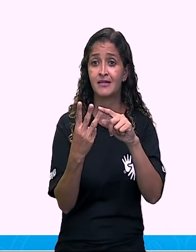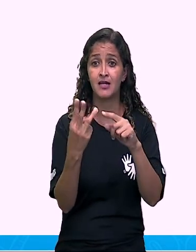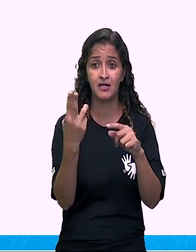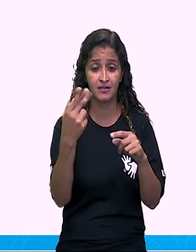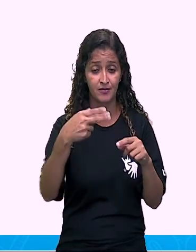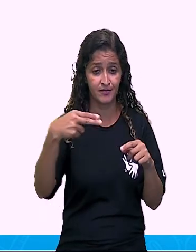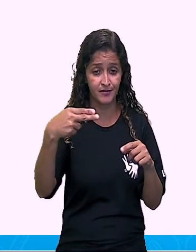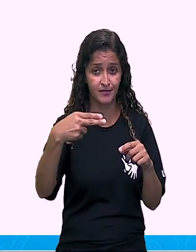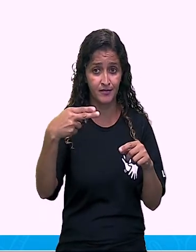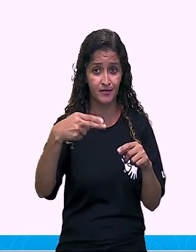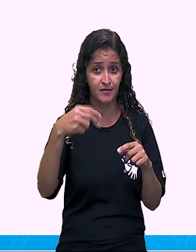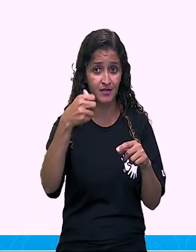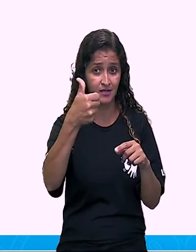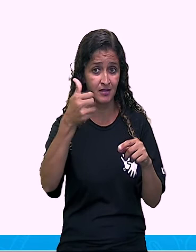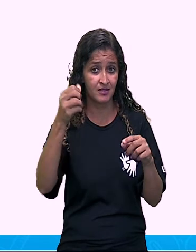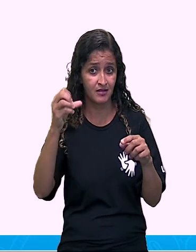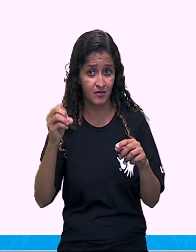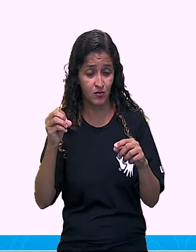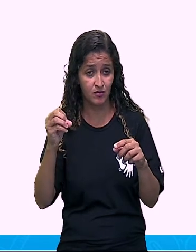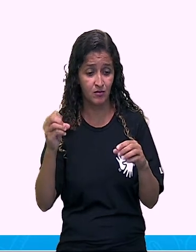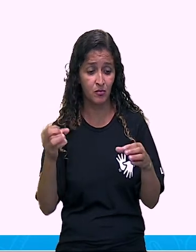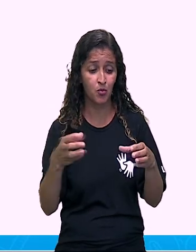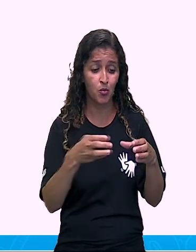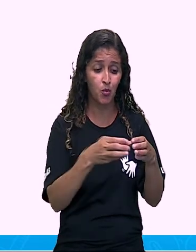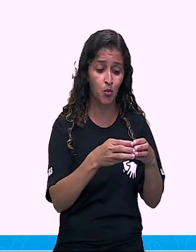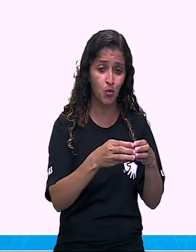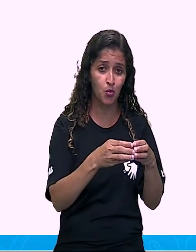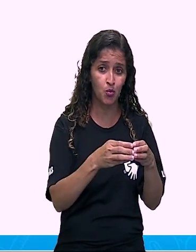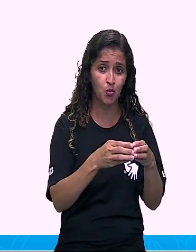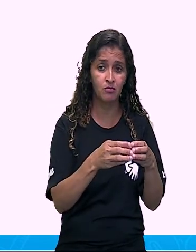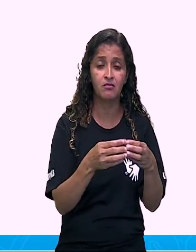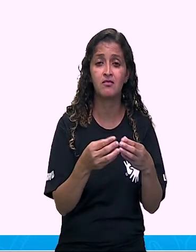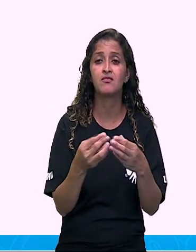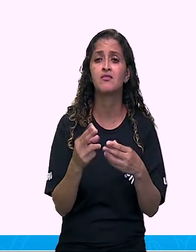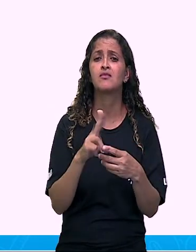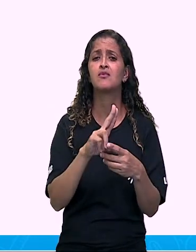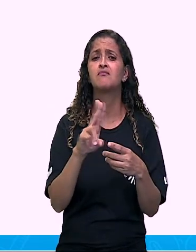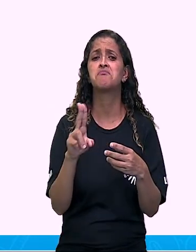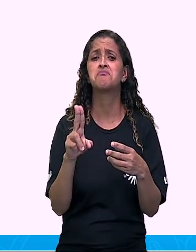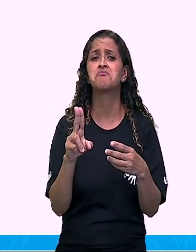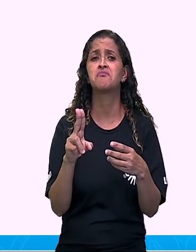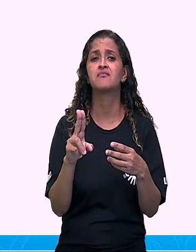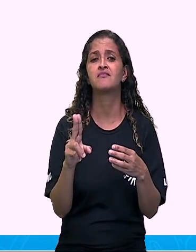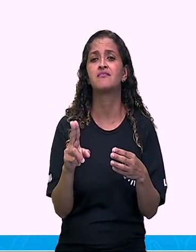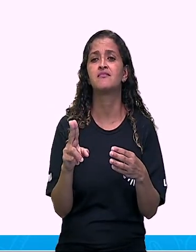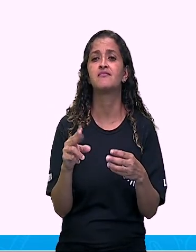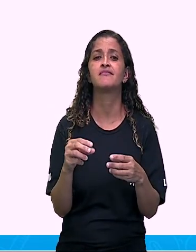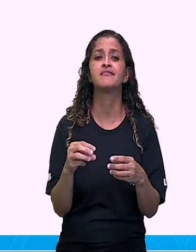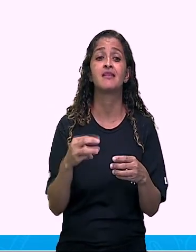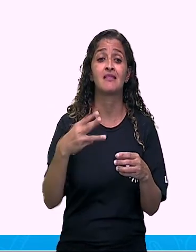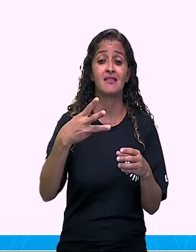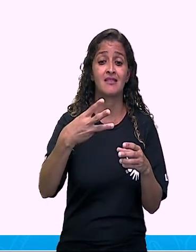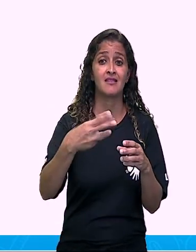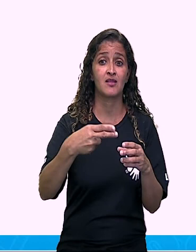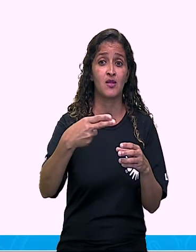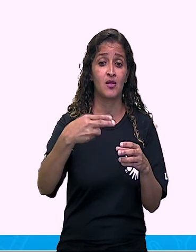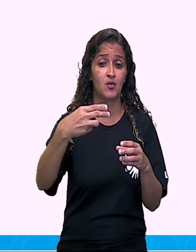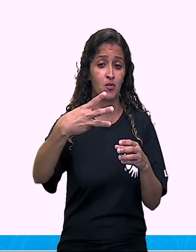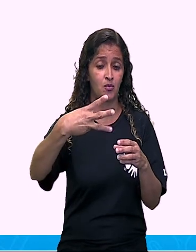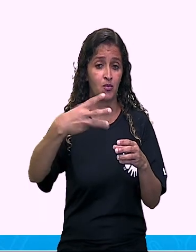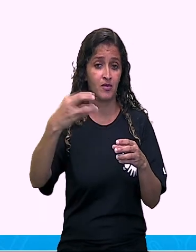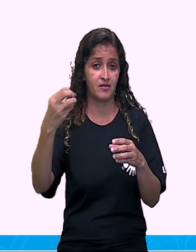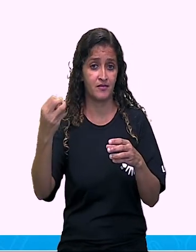dezenas. E como que nós chamamos 3 barras? nós chamamos de 30, não